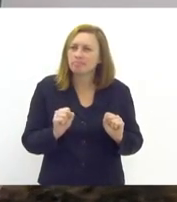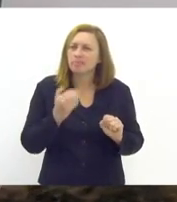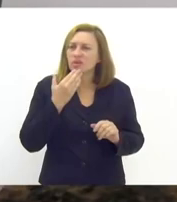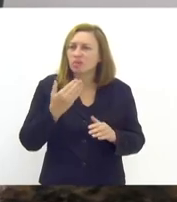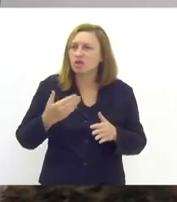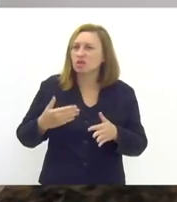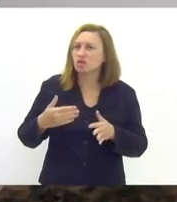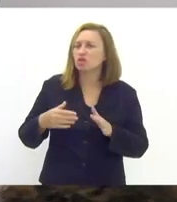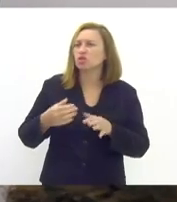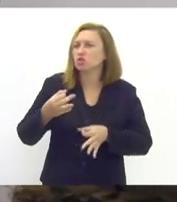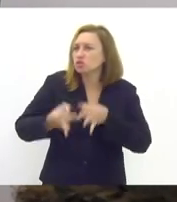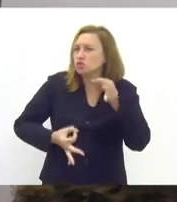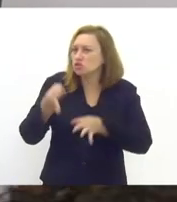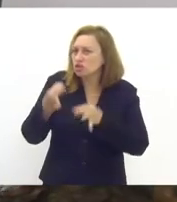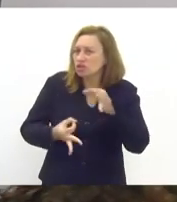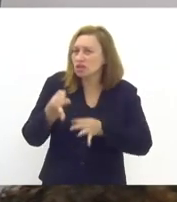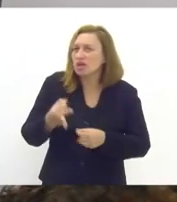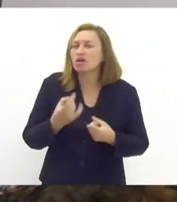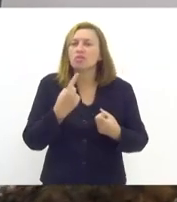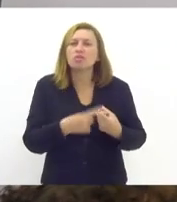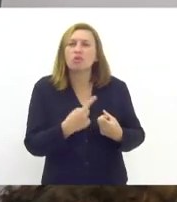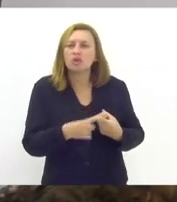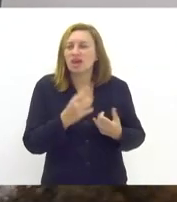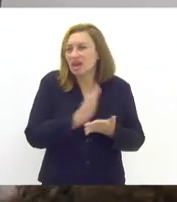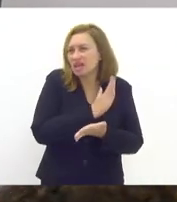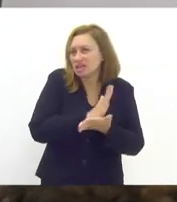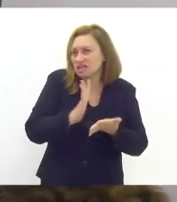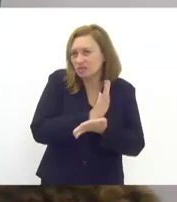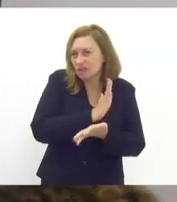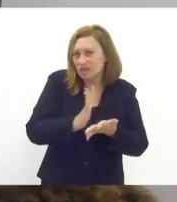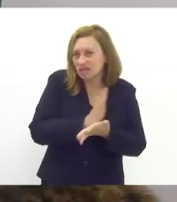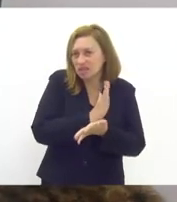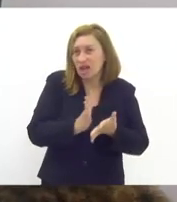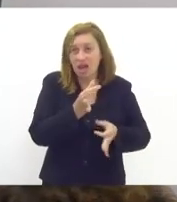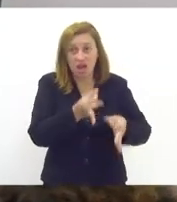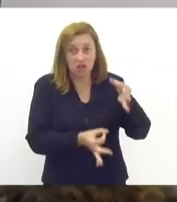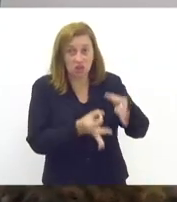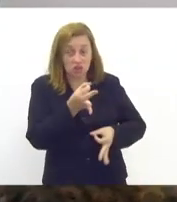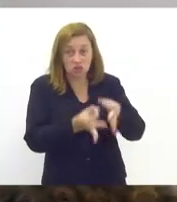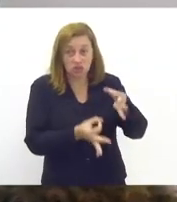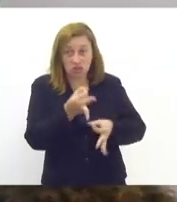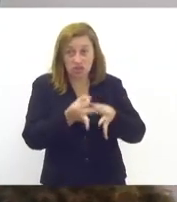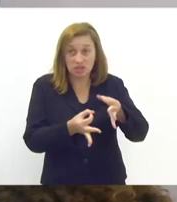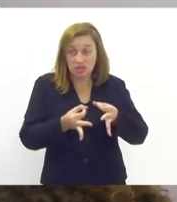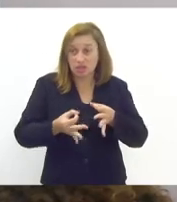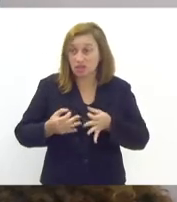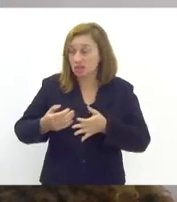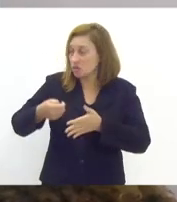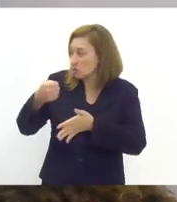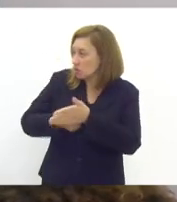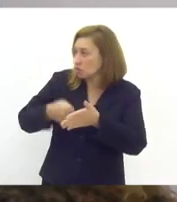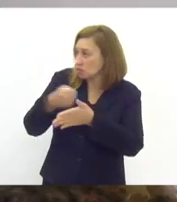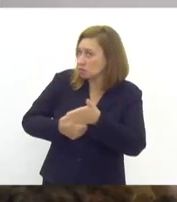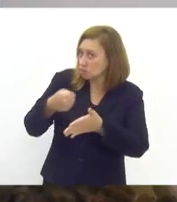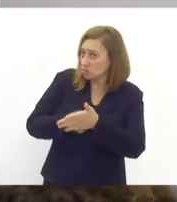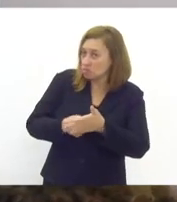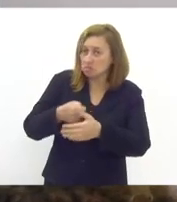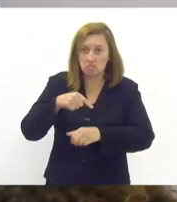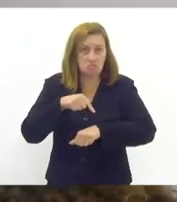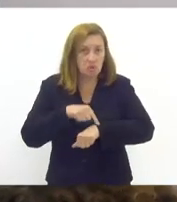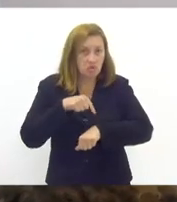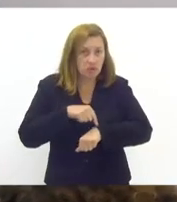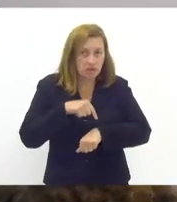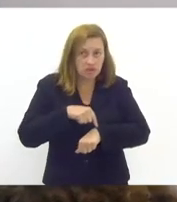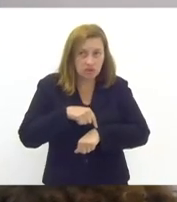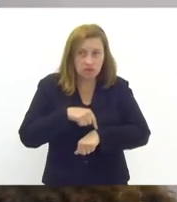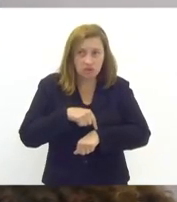com justeza. Porque, muitas vezes, a justiça reivindicada em momentos